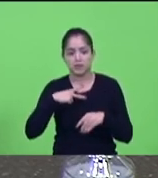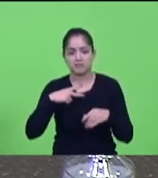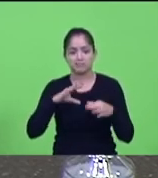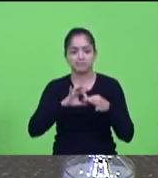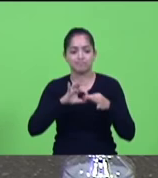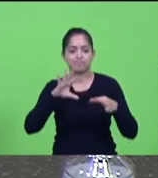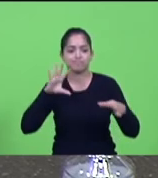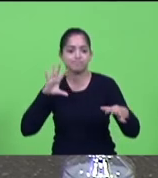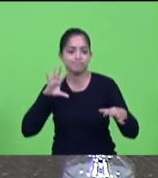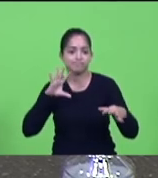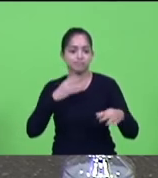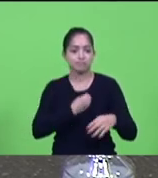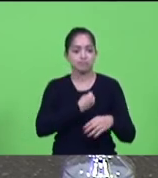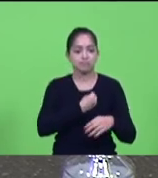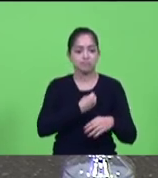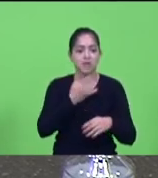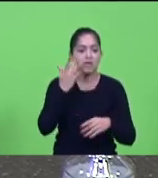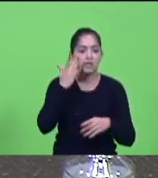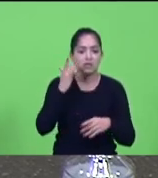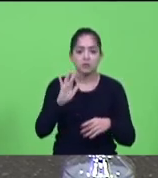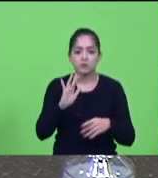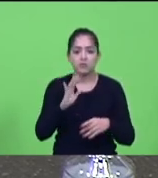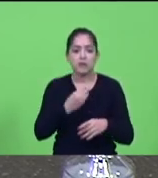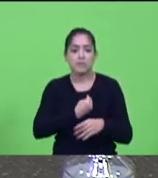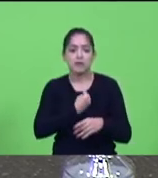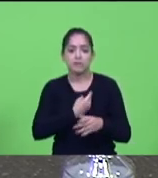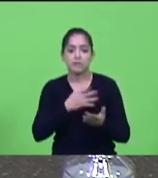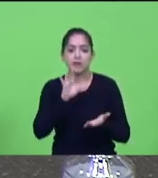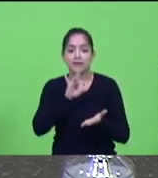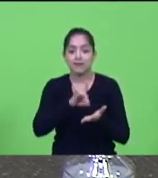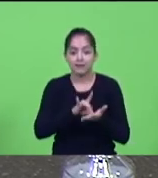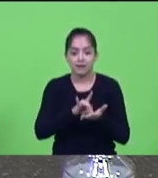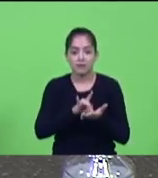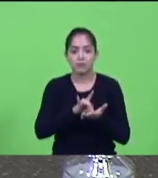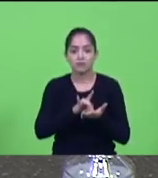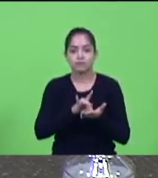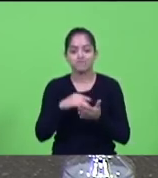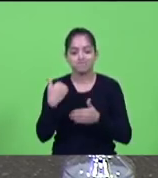desconectadas da vida real, gere